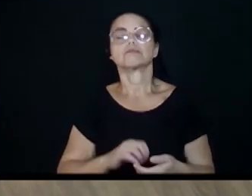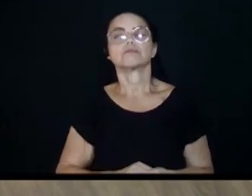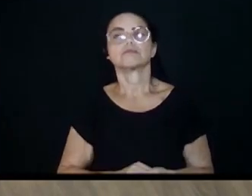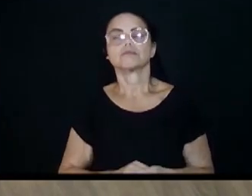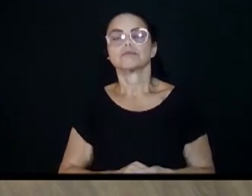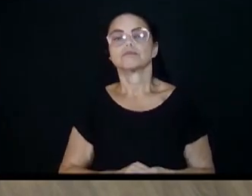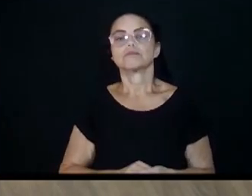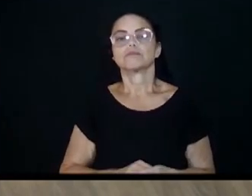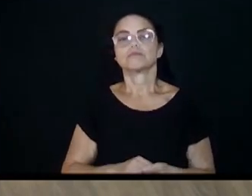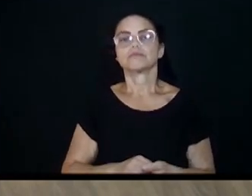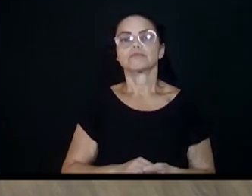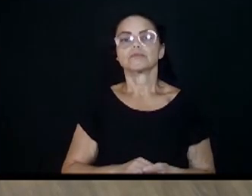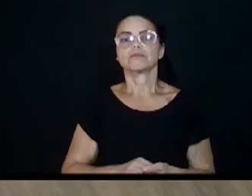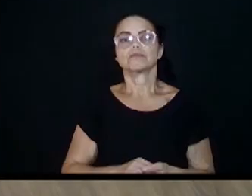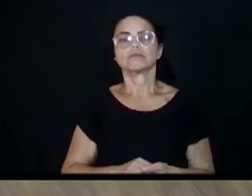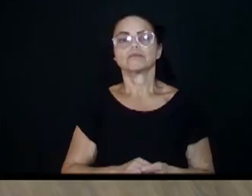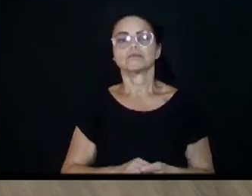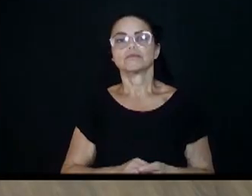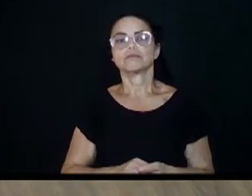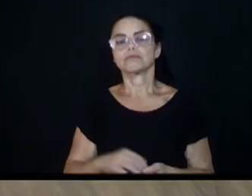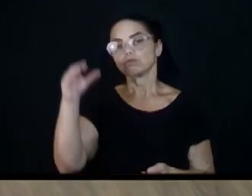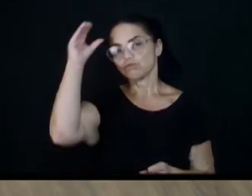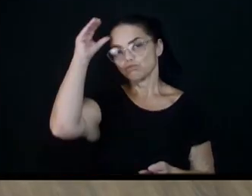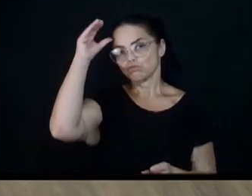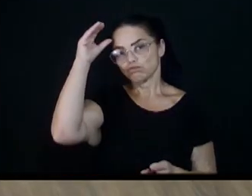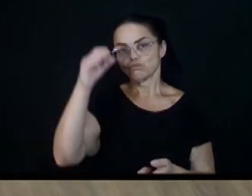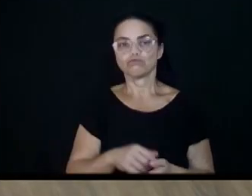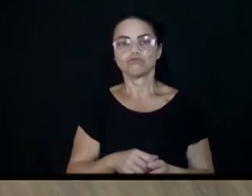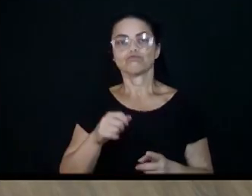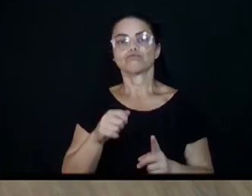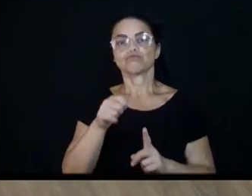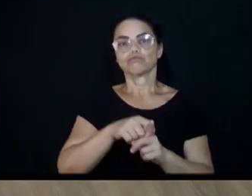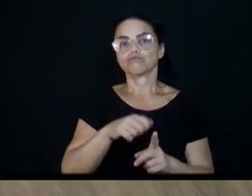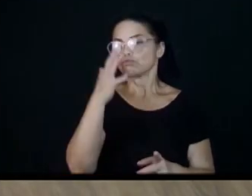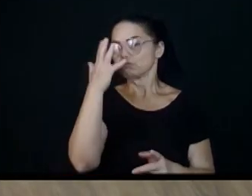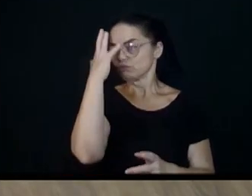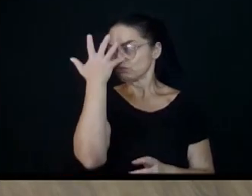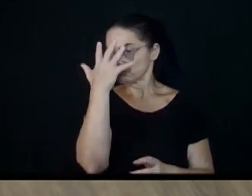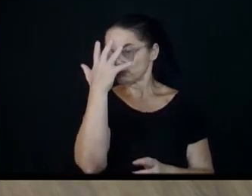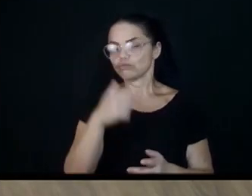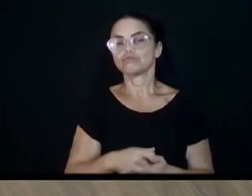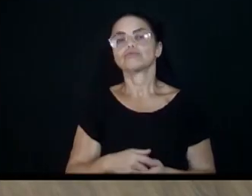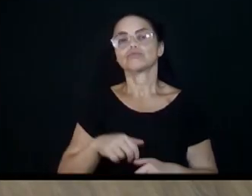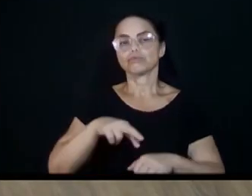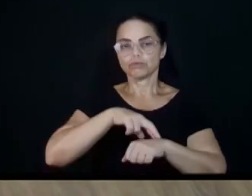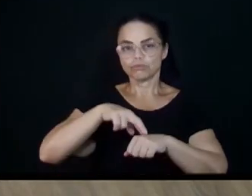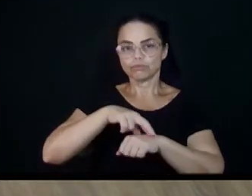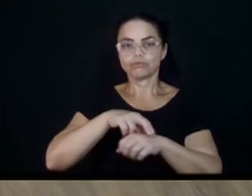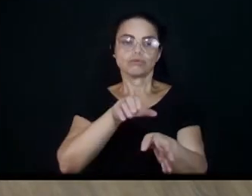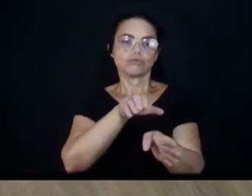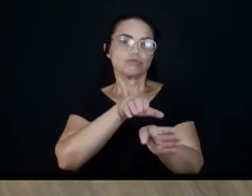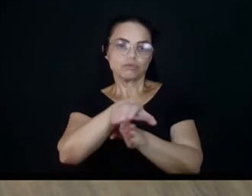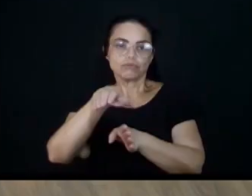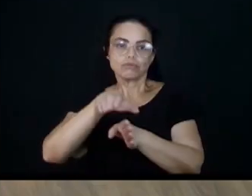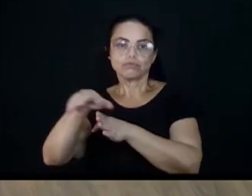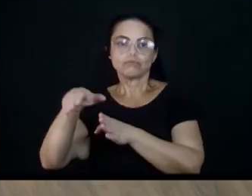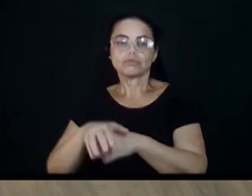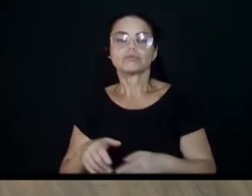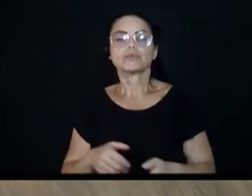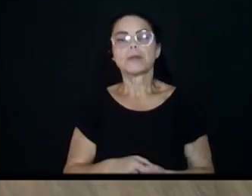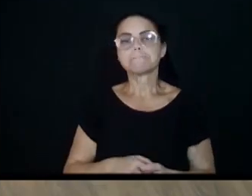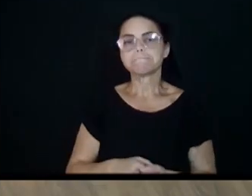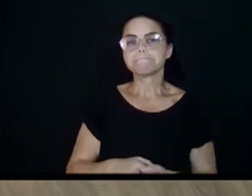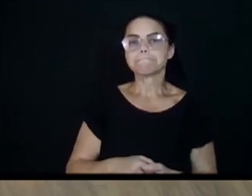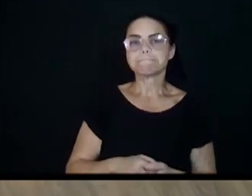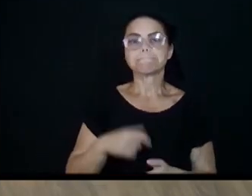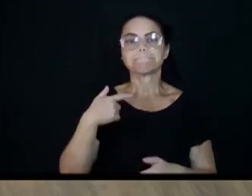essa conscientização, né, Fevereiro Roxo, que entra na questão de orientar e informar as pessoas sobre as doenças que,